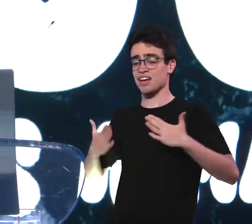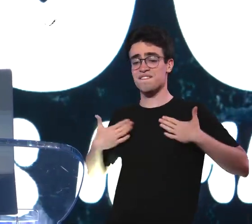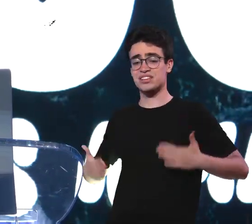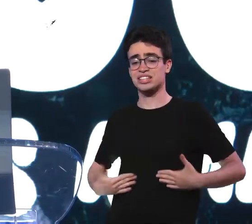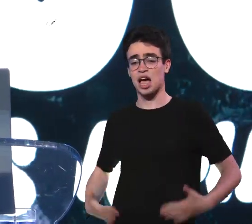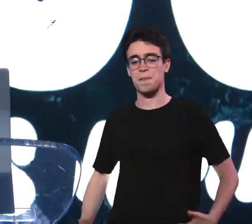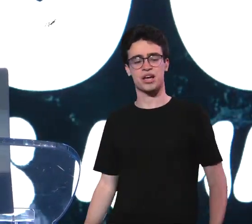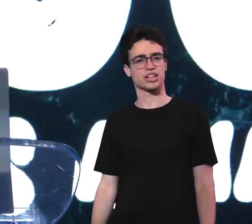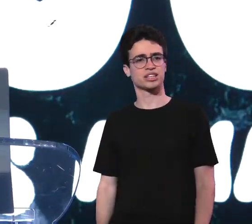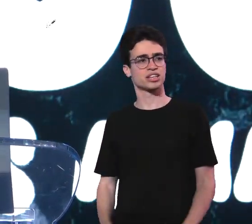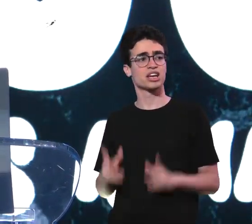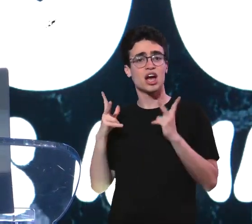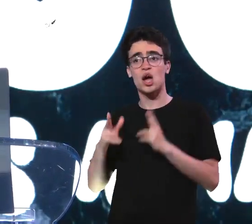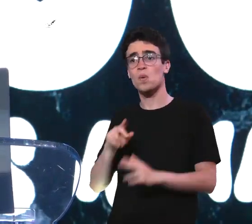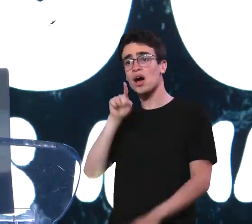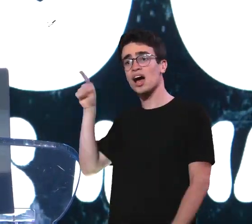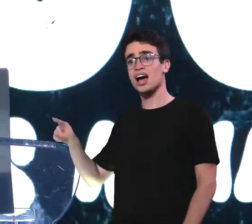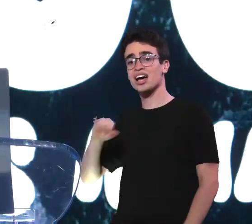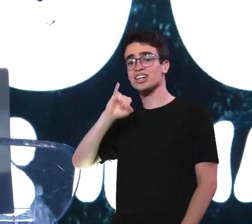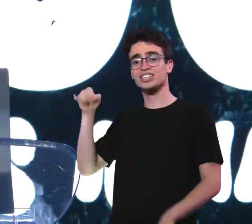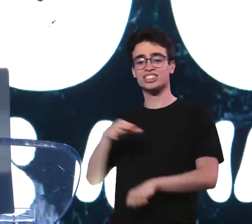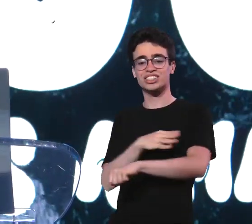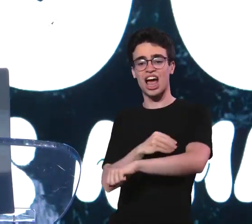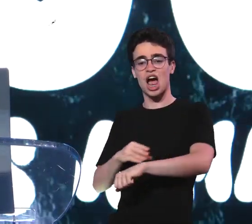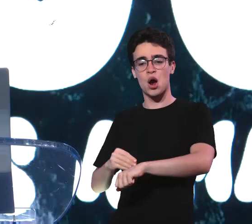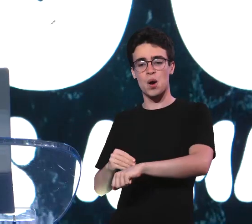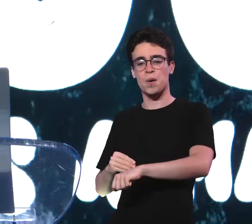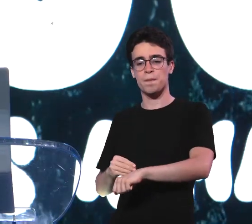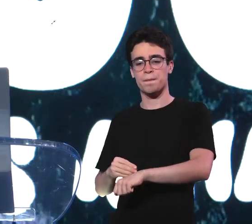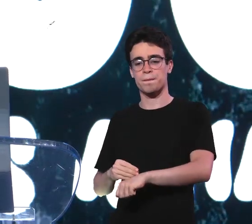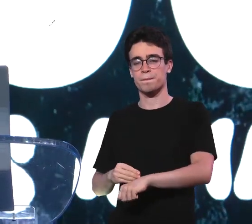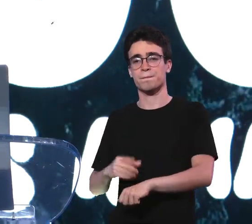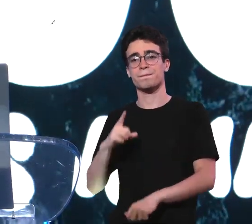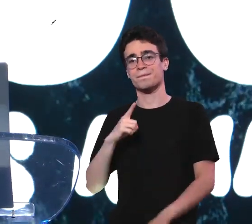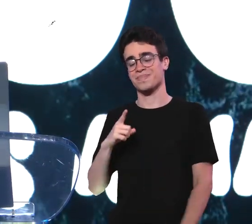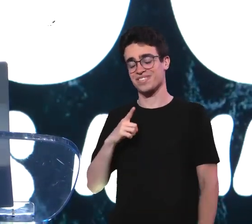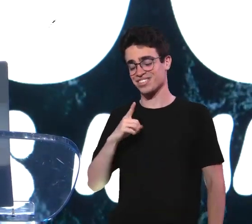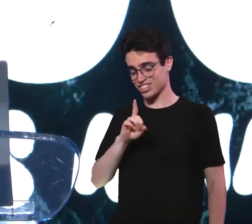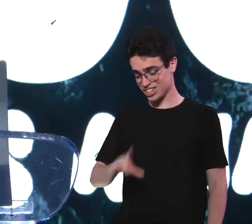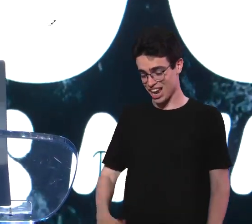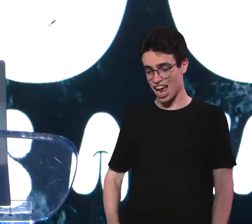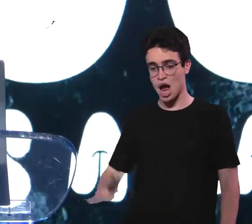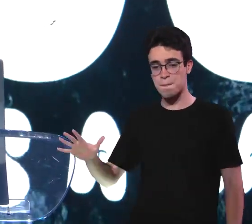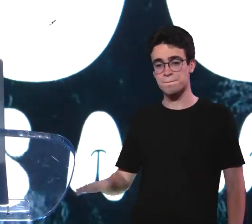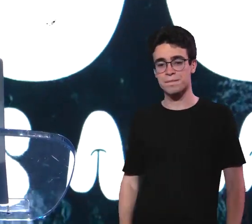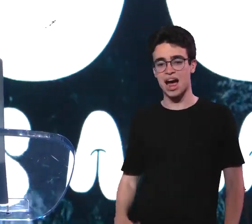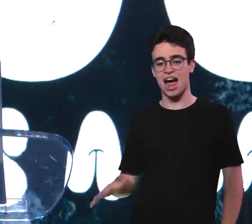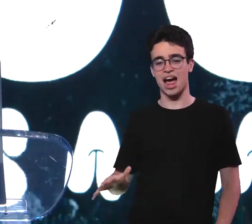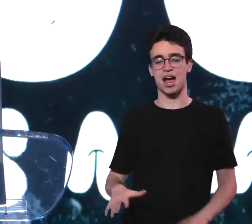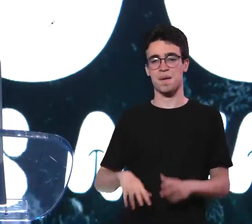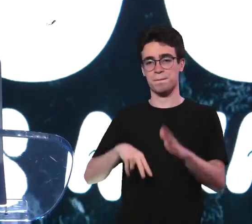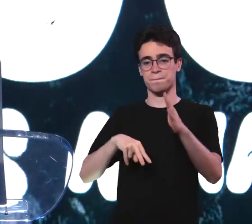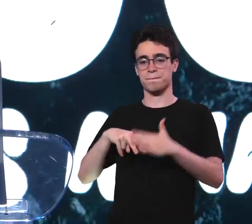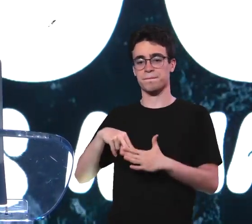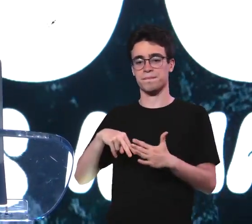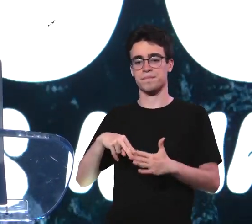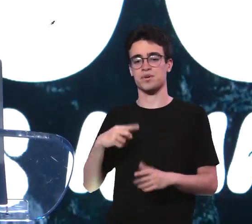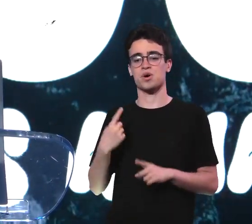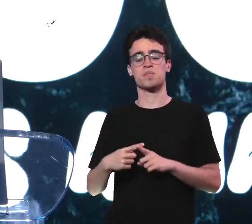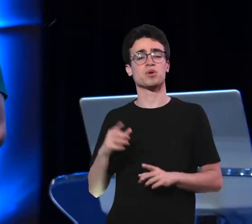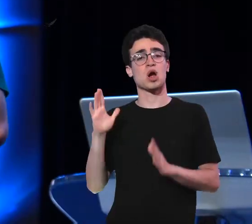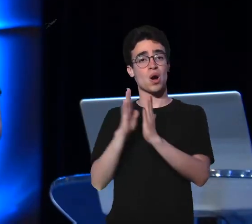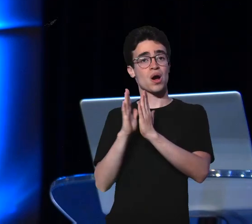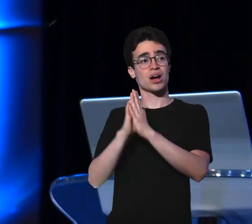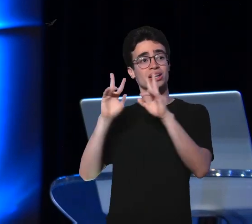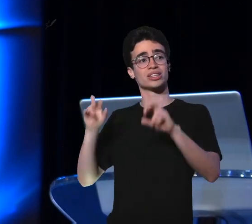fisicamente, como o Senhor marcou Jacó na coxa direita. Ela orou assim, porque a gente tinha pregado sobre Jacó no